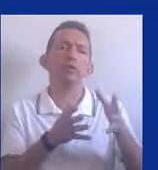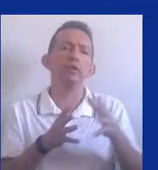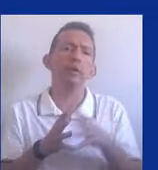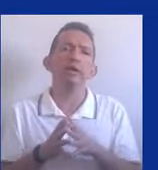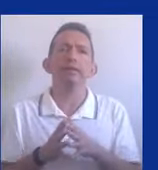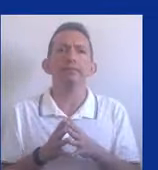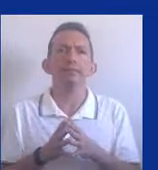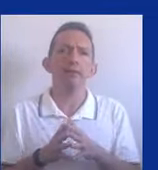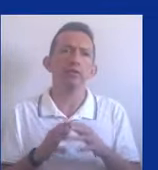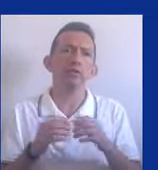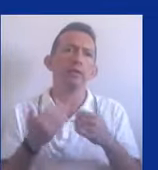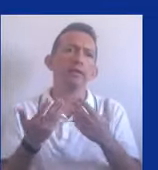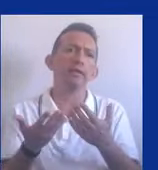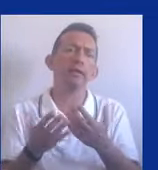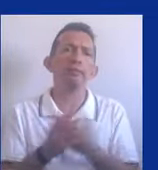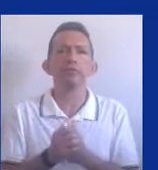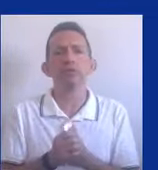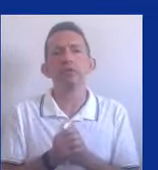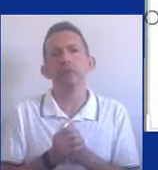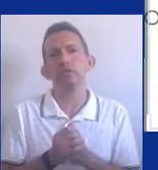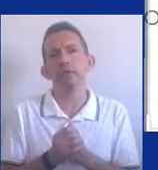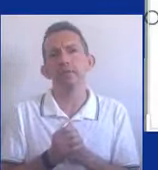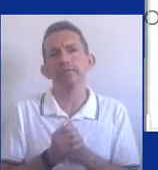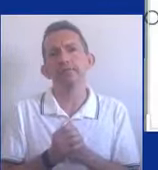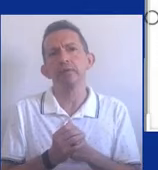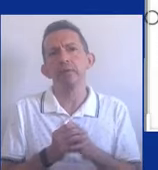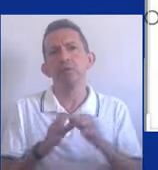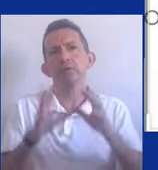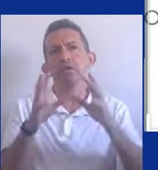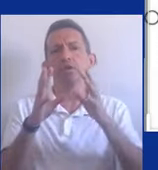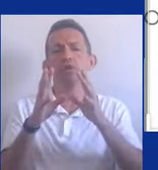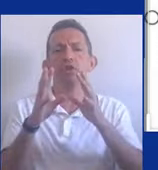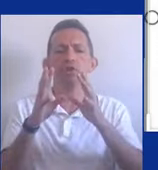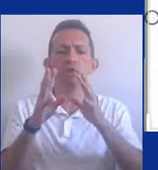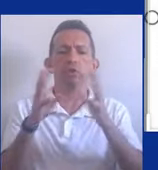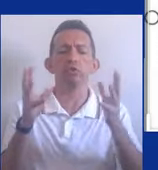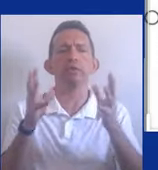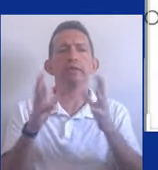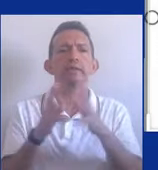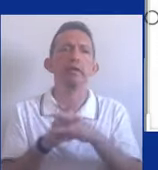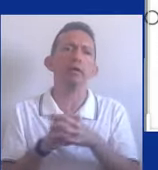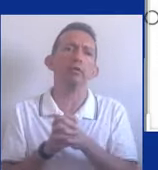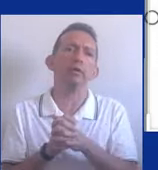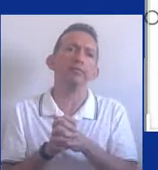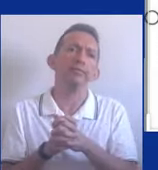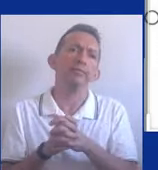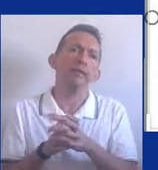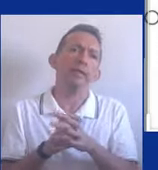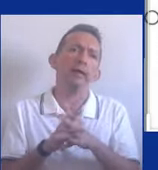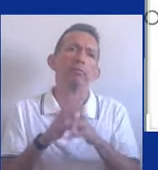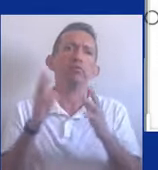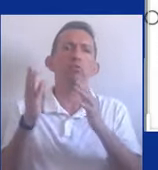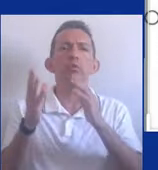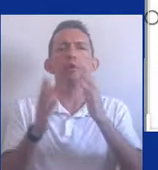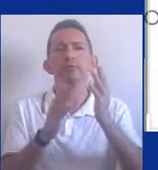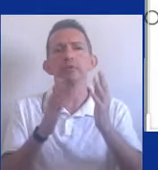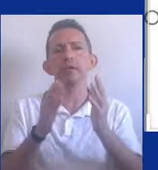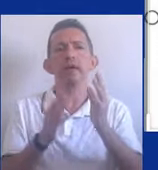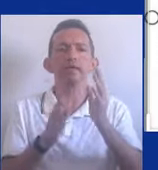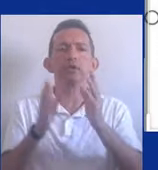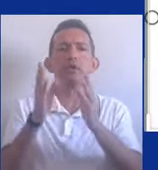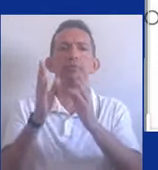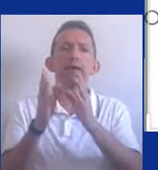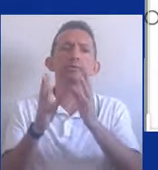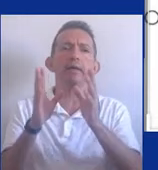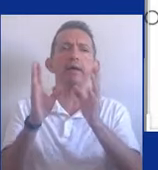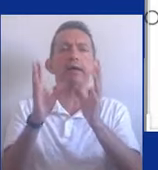fluido celular, tá? A gente tem que atentar para o seguinte, né? Quando a gente estuda a célula, é muito comum as pessoas